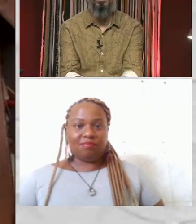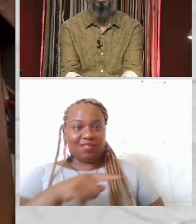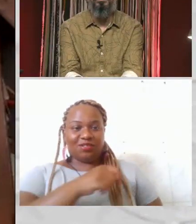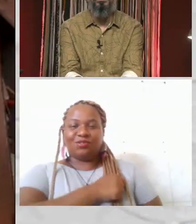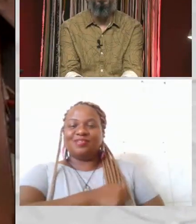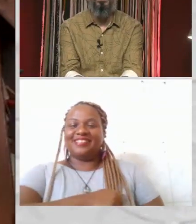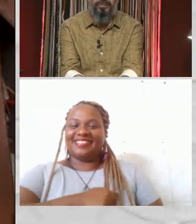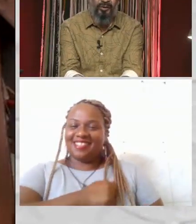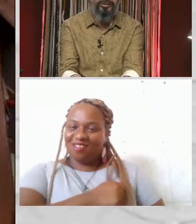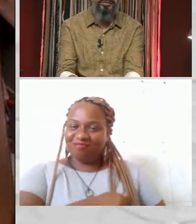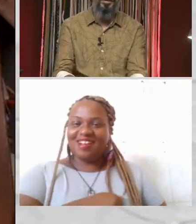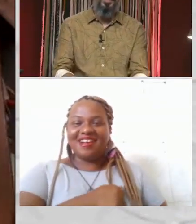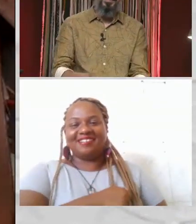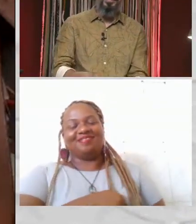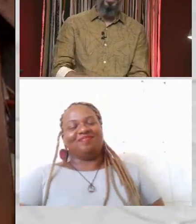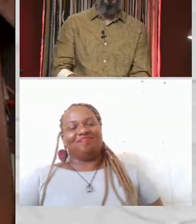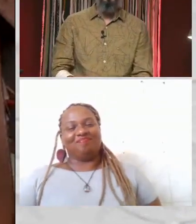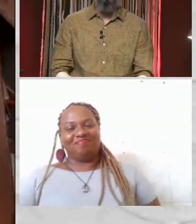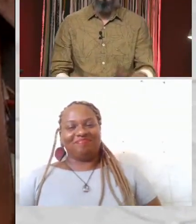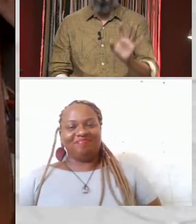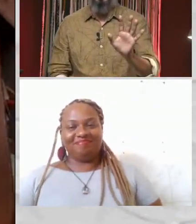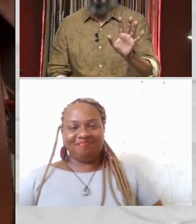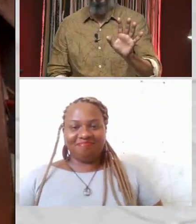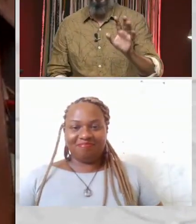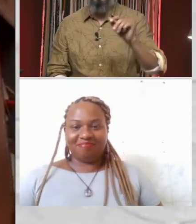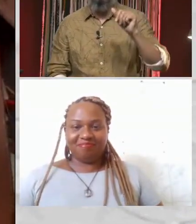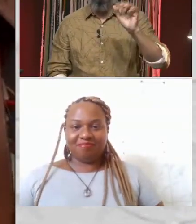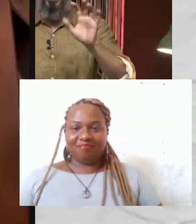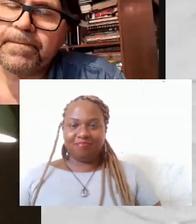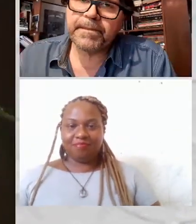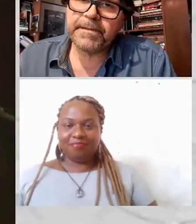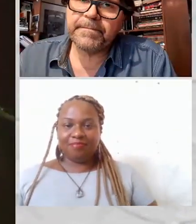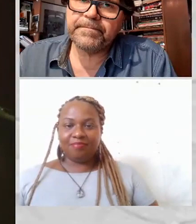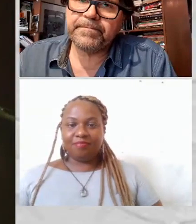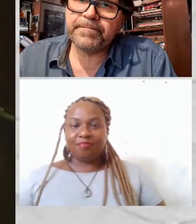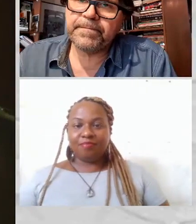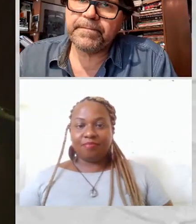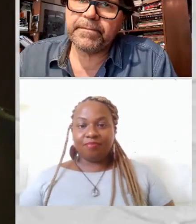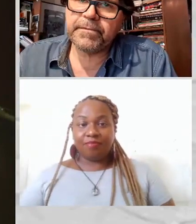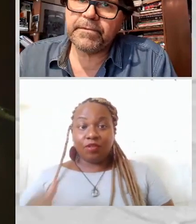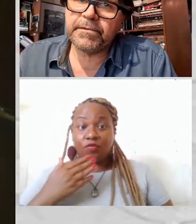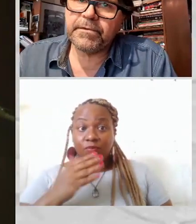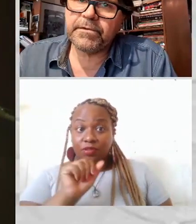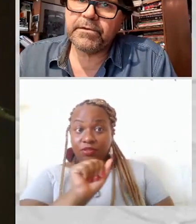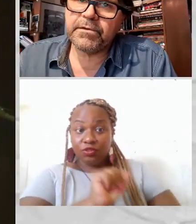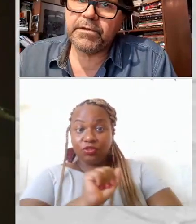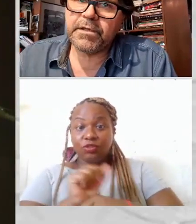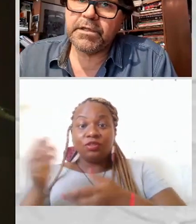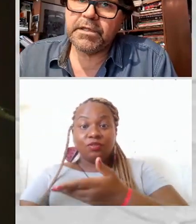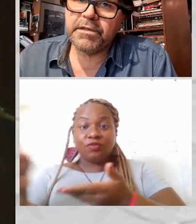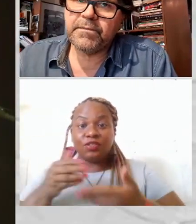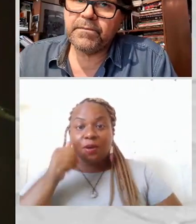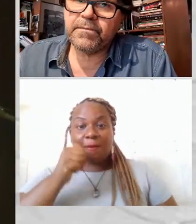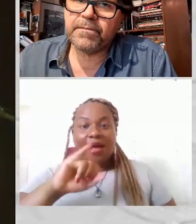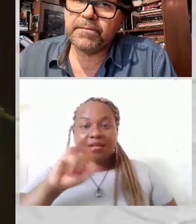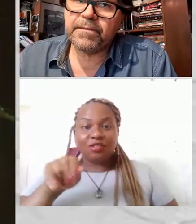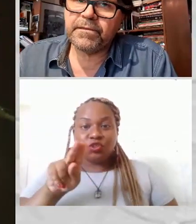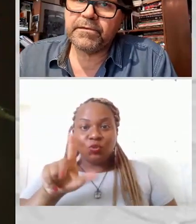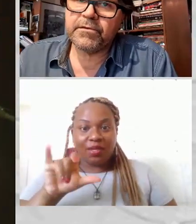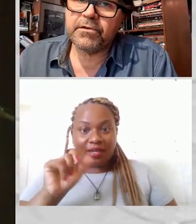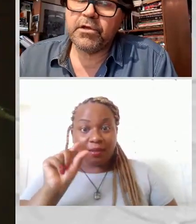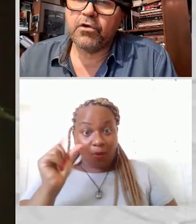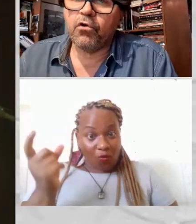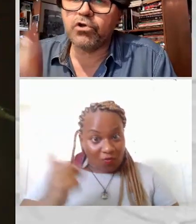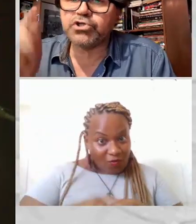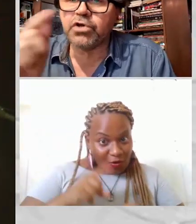fazer. Pronto. Marcelino, vou pedir que você fique um pouquinho aí, fique com a gente aí, que eu vou chamar a Juliana para conversar com ela. Daqui a pouco a gente volta de novo com